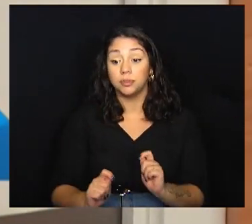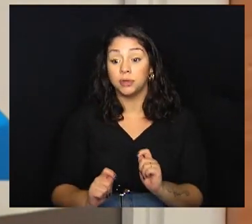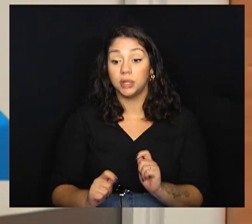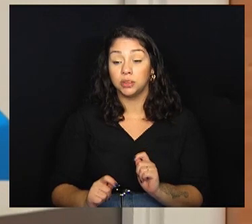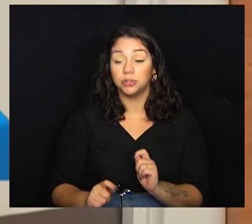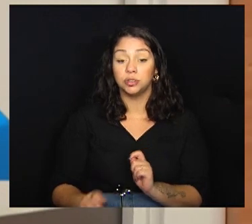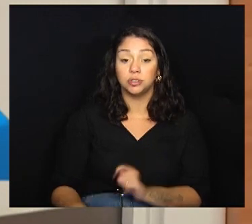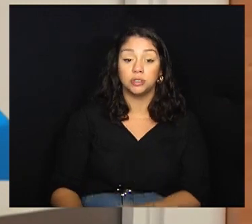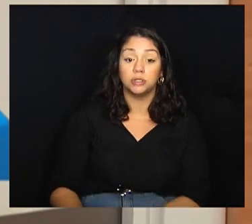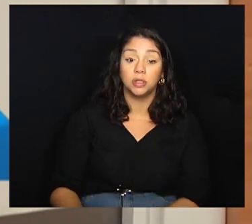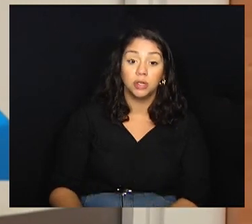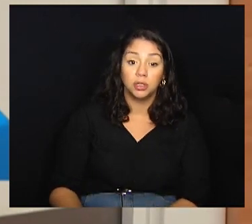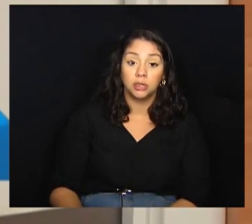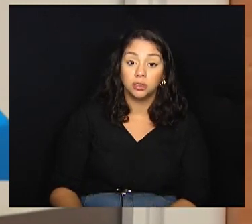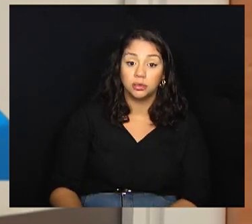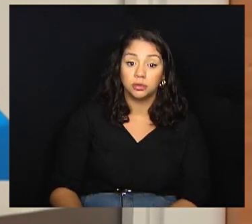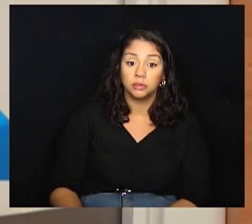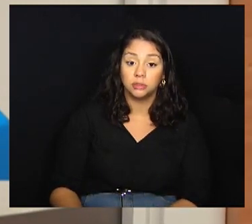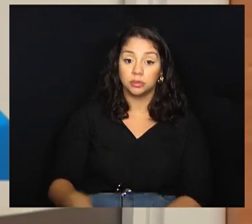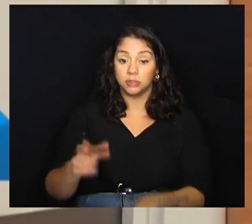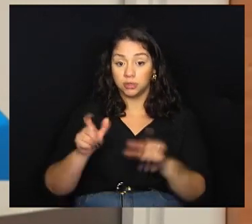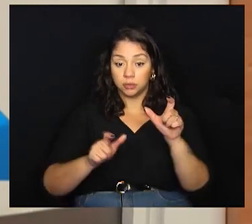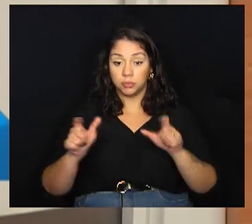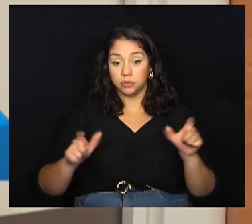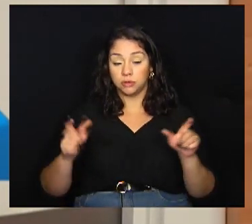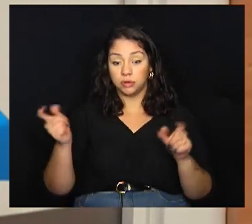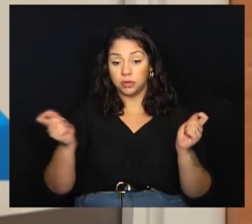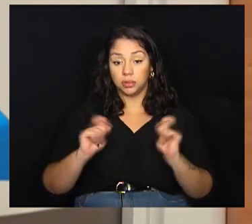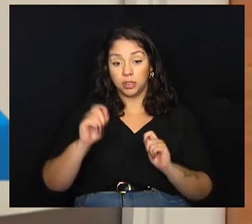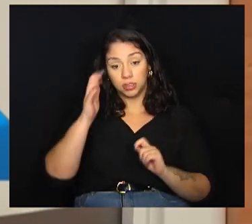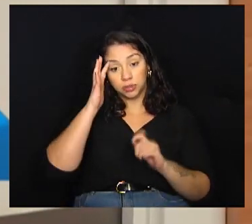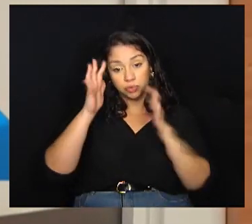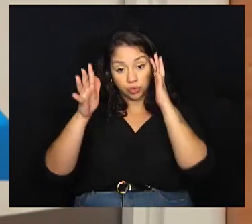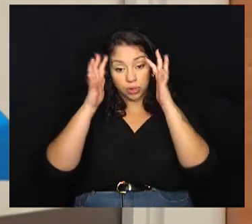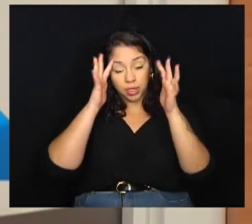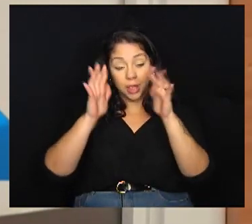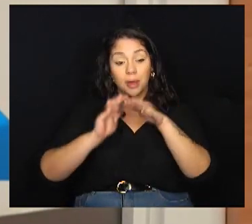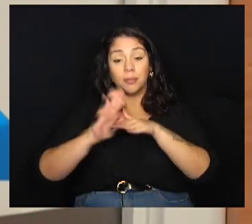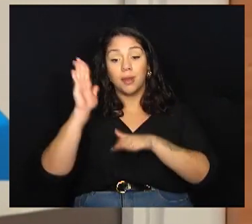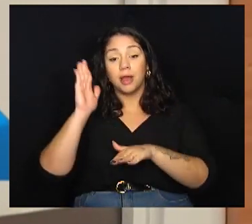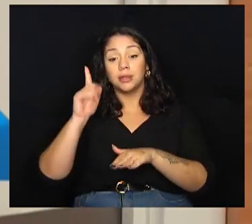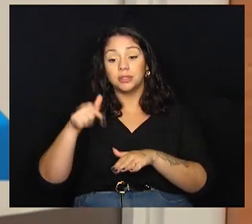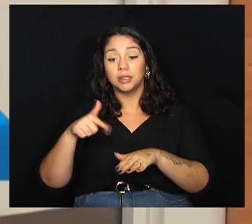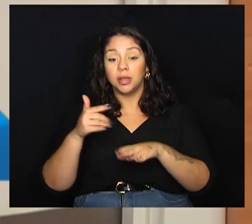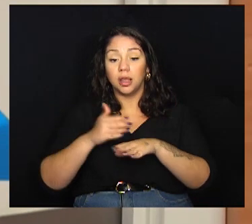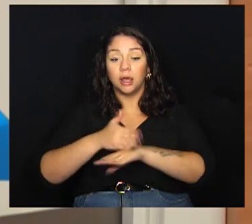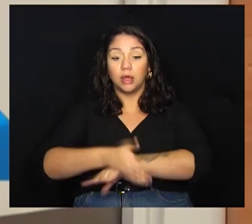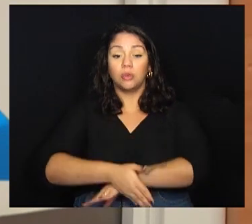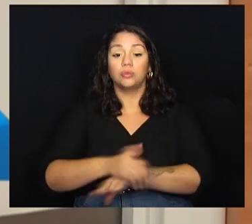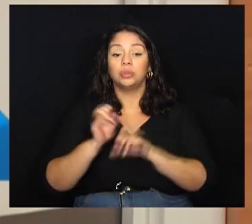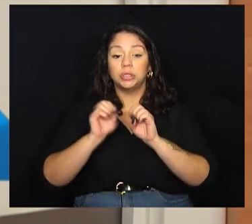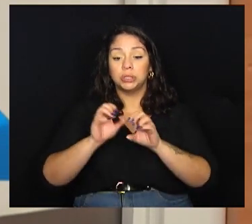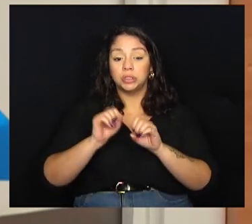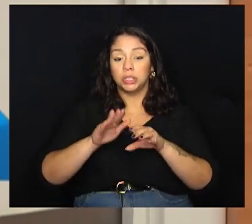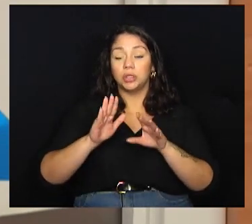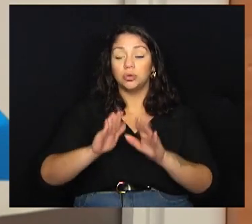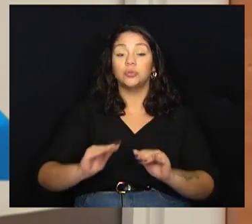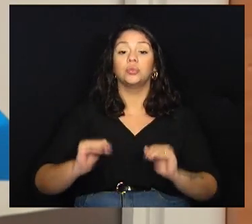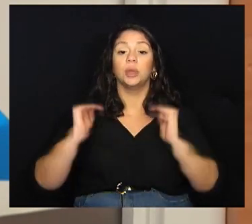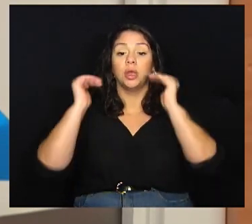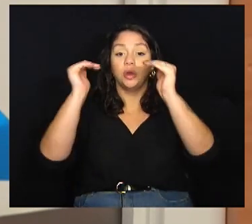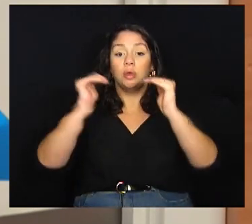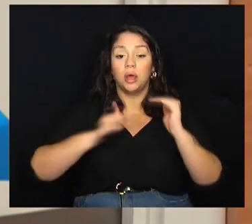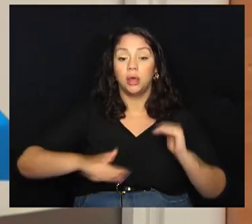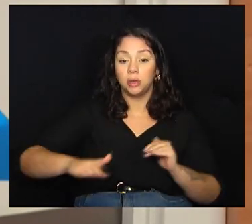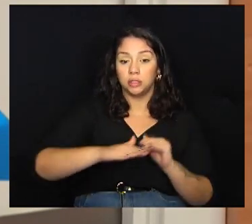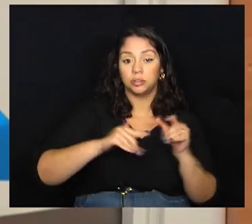de até mesmo as pessoas começarem a sonhar um pouco mais com esse acesso ao ensino superior qualificado, né, com esse mercado de trabalho